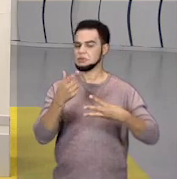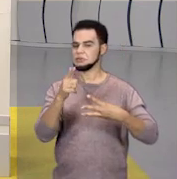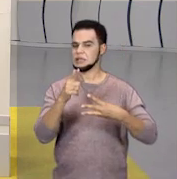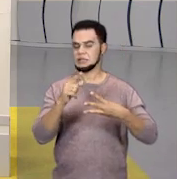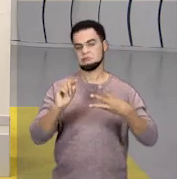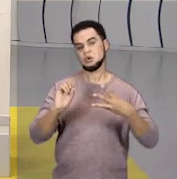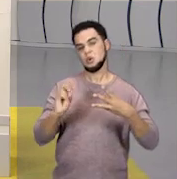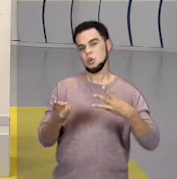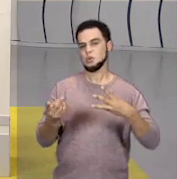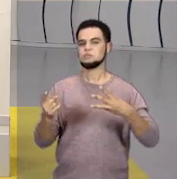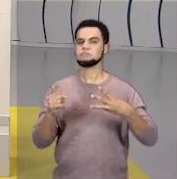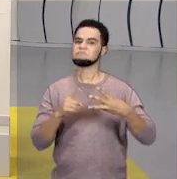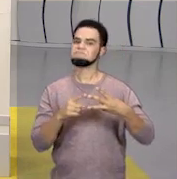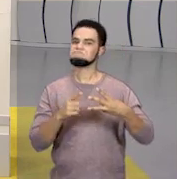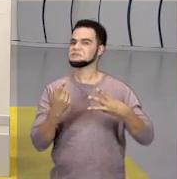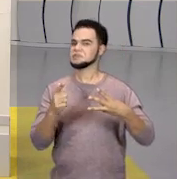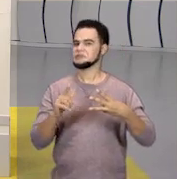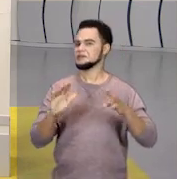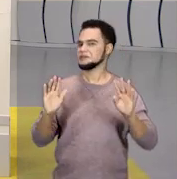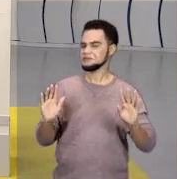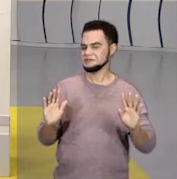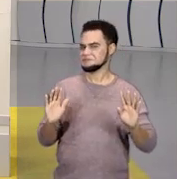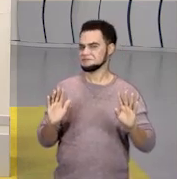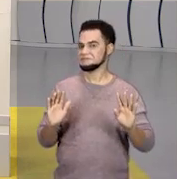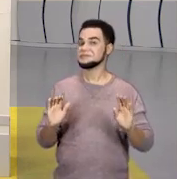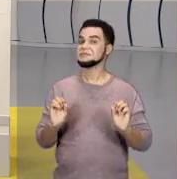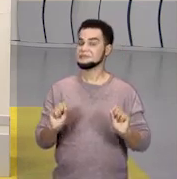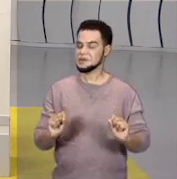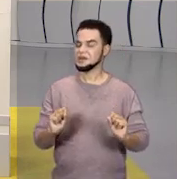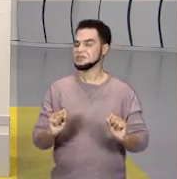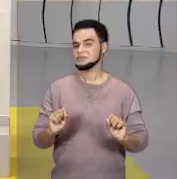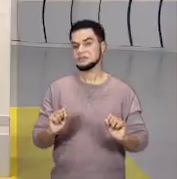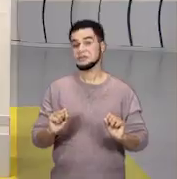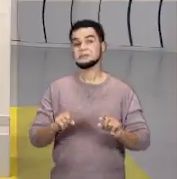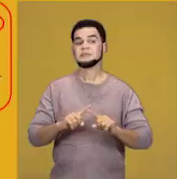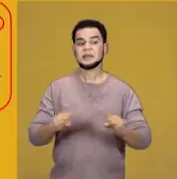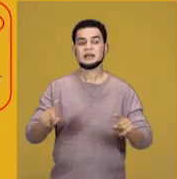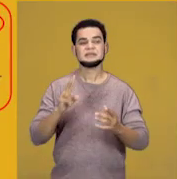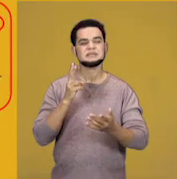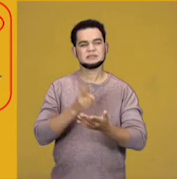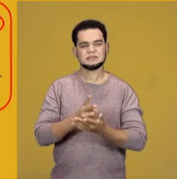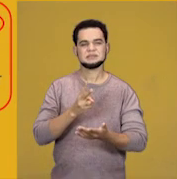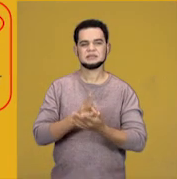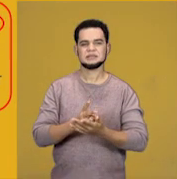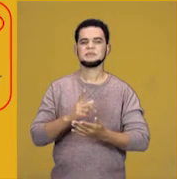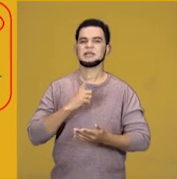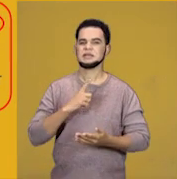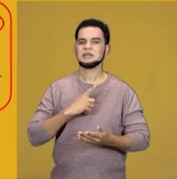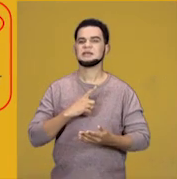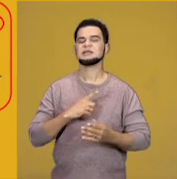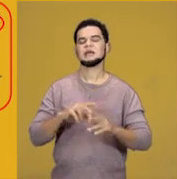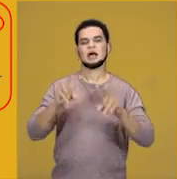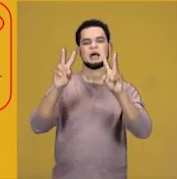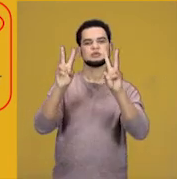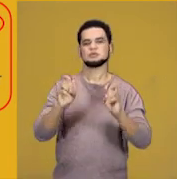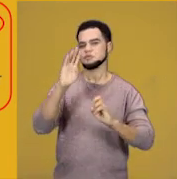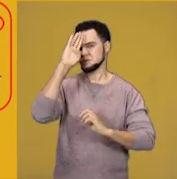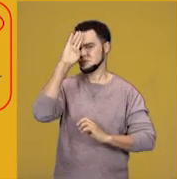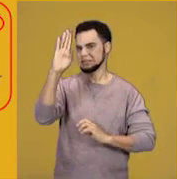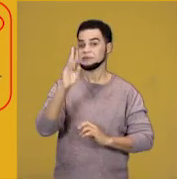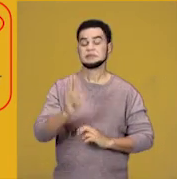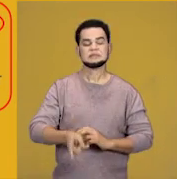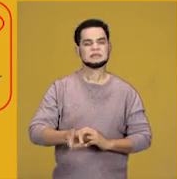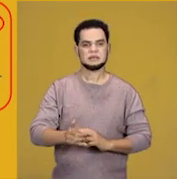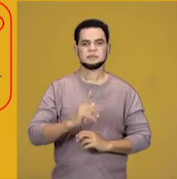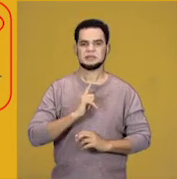haja especificação, mas sempre haverá o assunto central, tá?